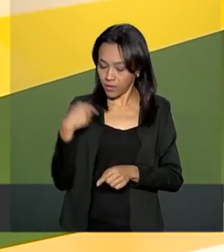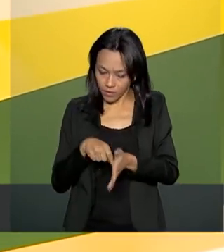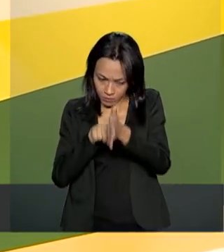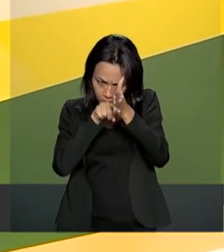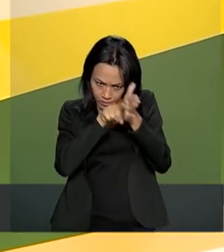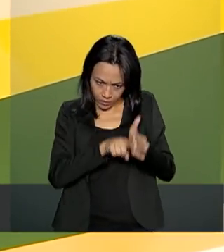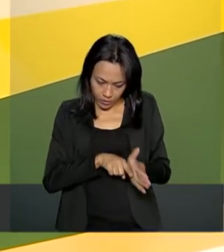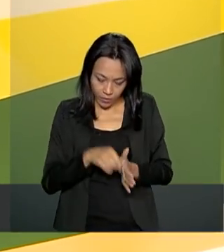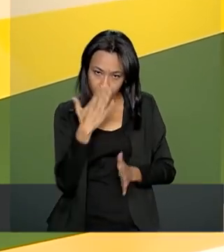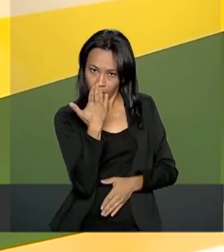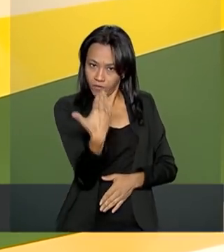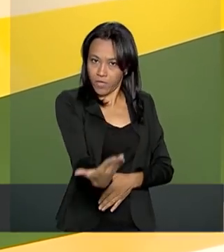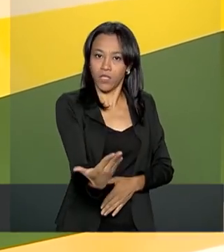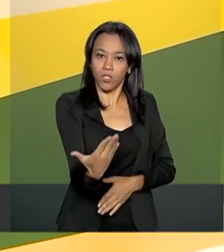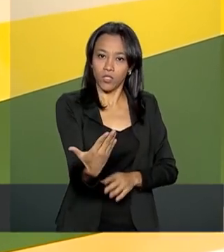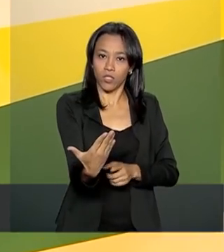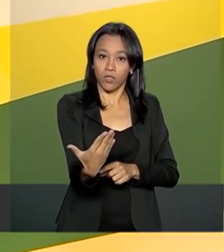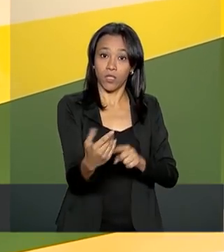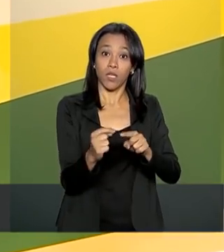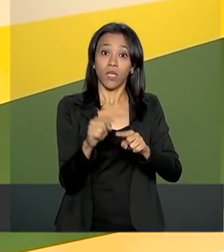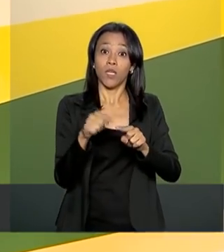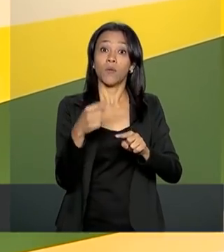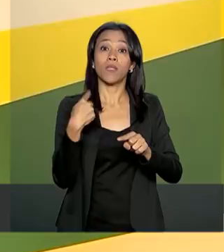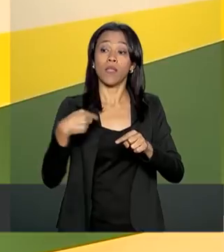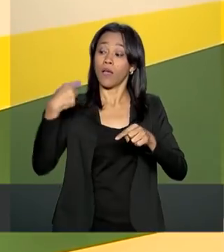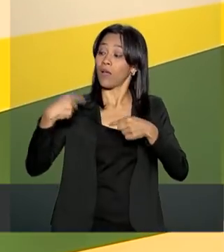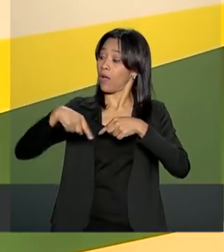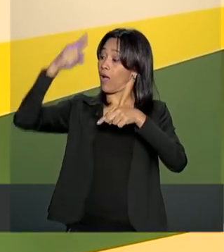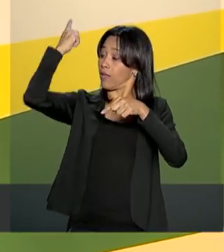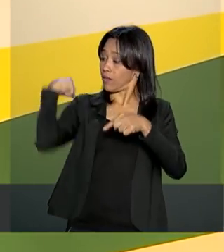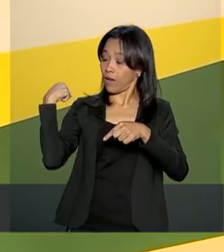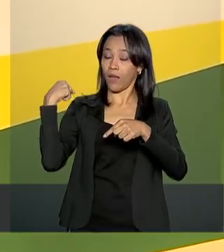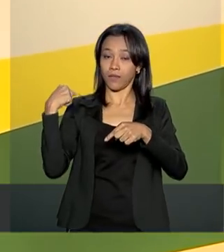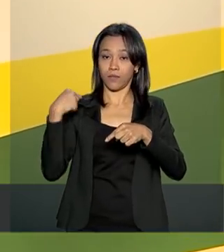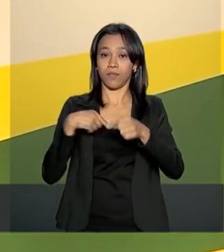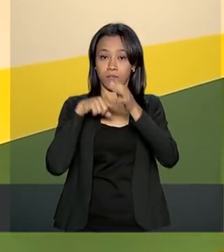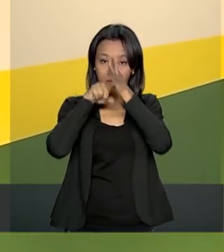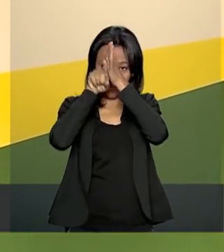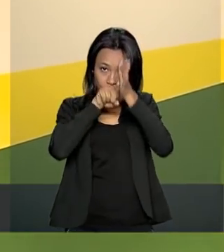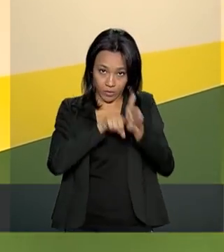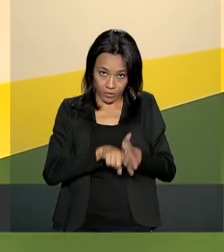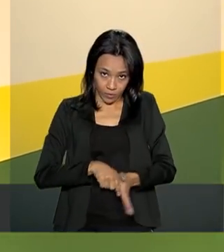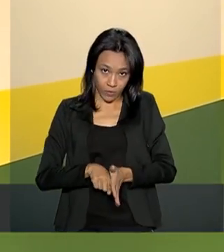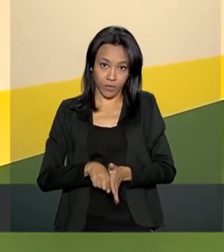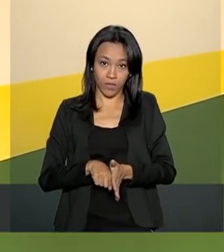na frente e o que está atrás inspeciona eu.